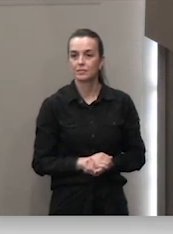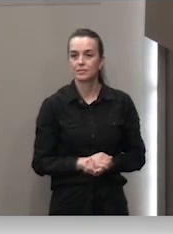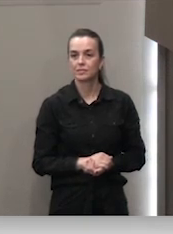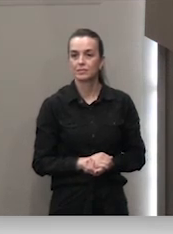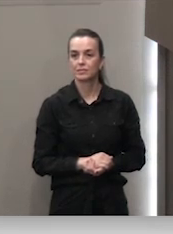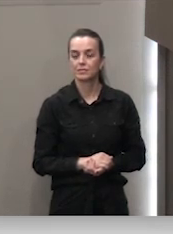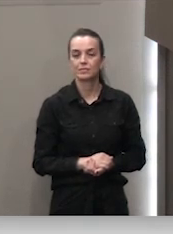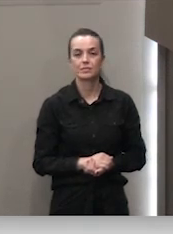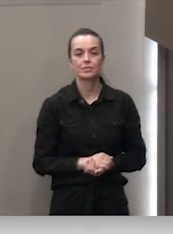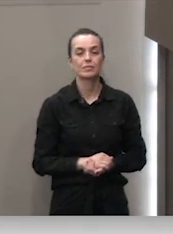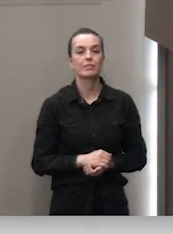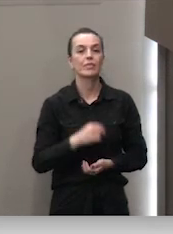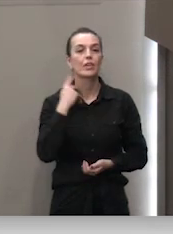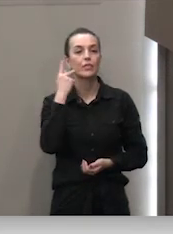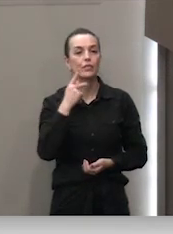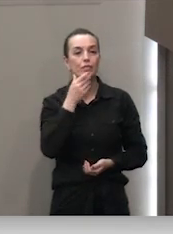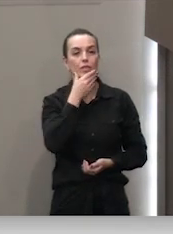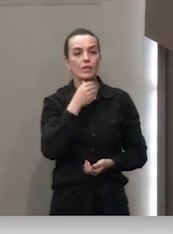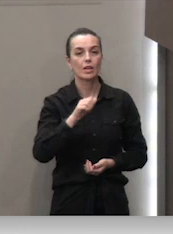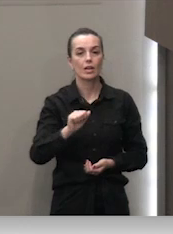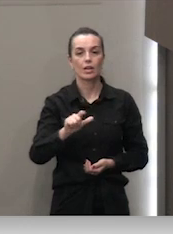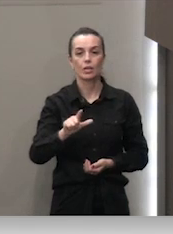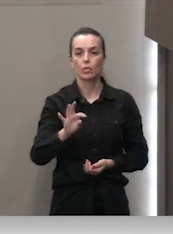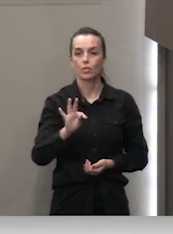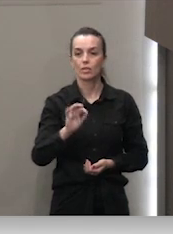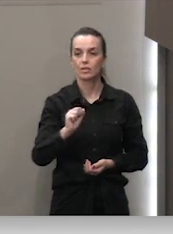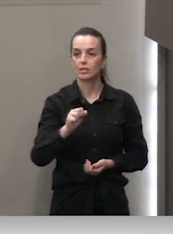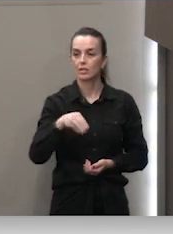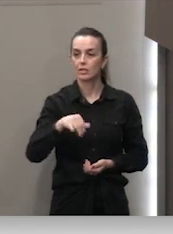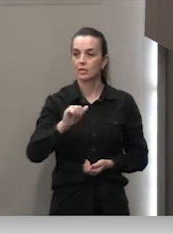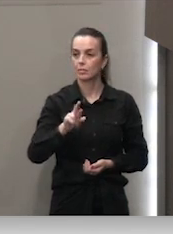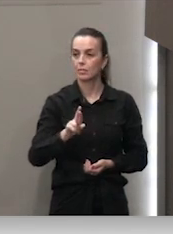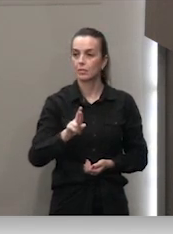Vereador Altamir da Silva dos Santos.